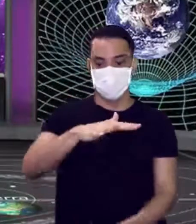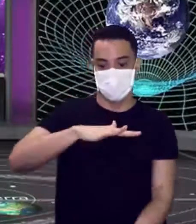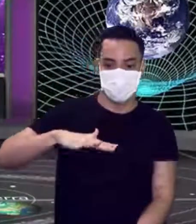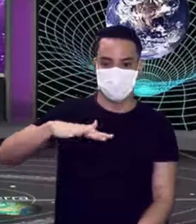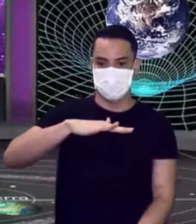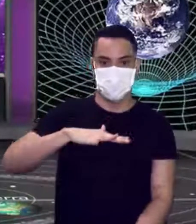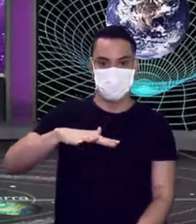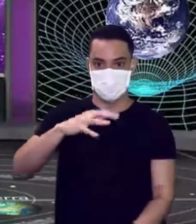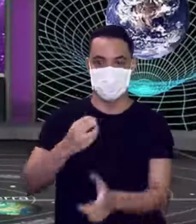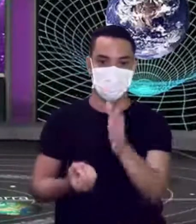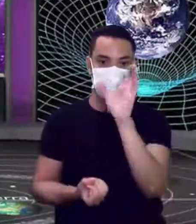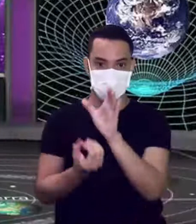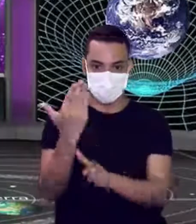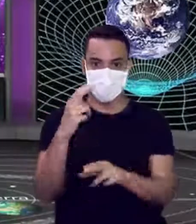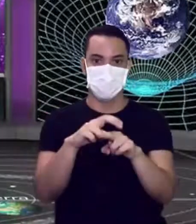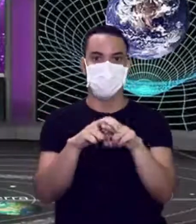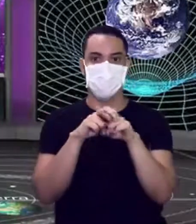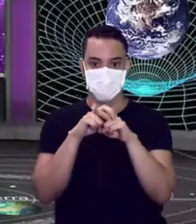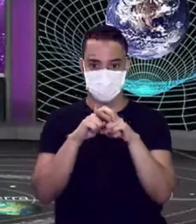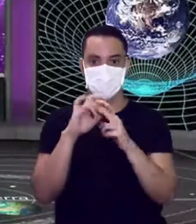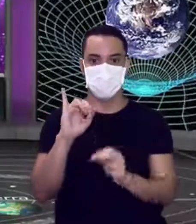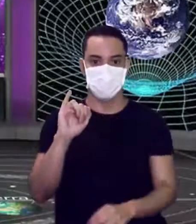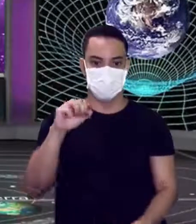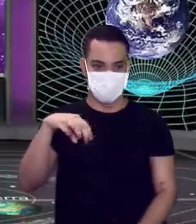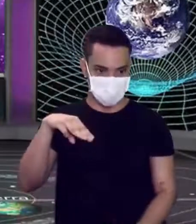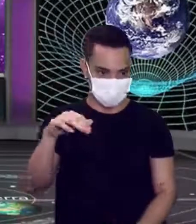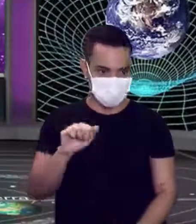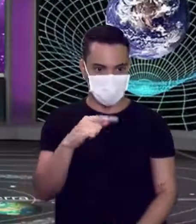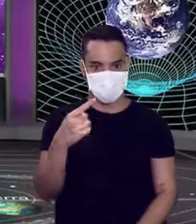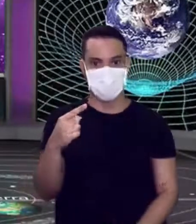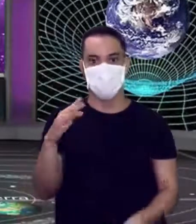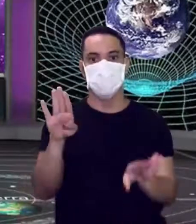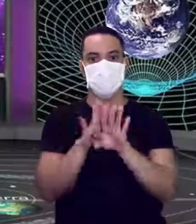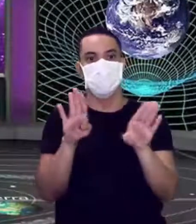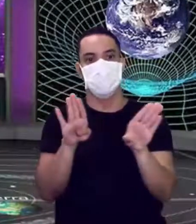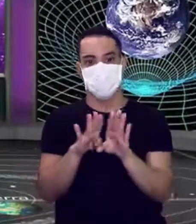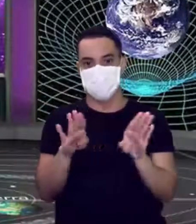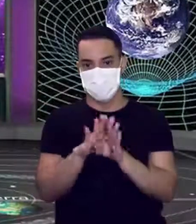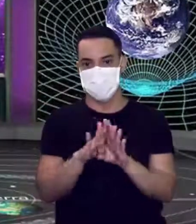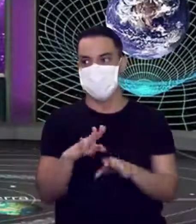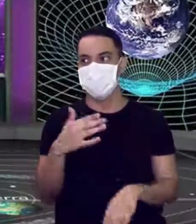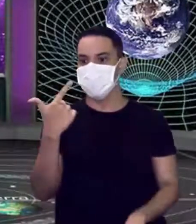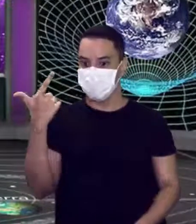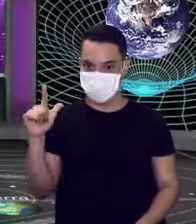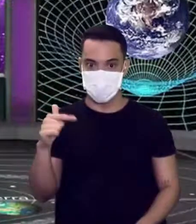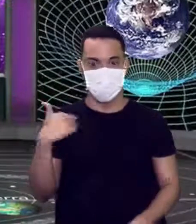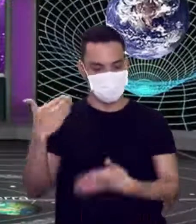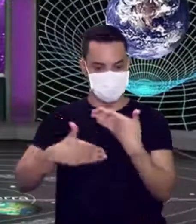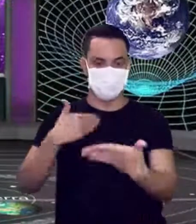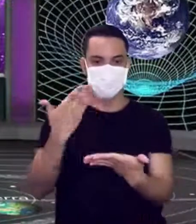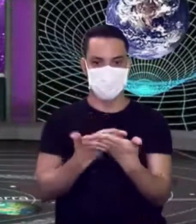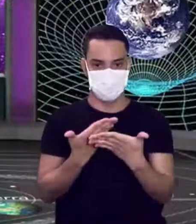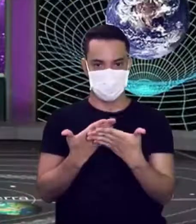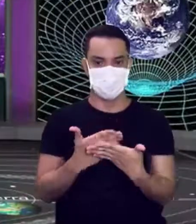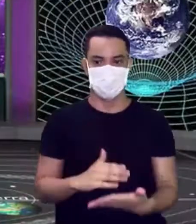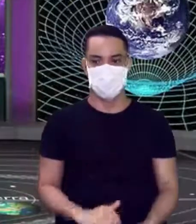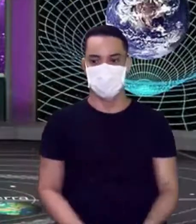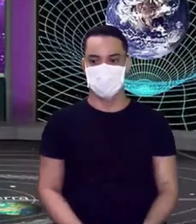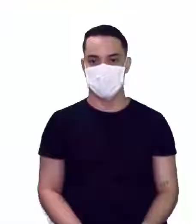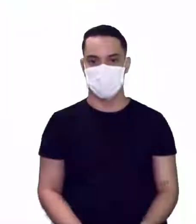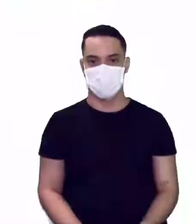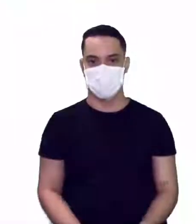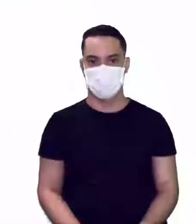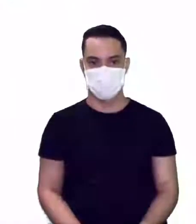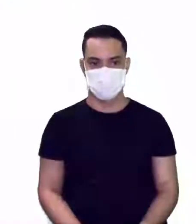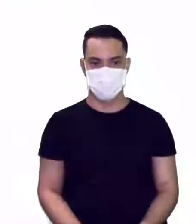que é criado tanto por esse ímã quanto por essa carga, ok? Isso nós vamos estudar lá para frente, tá bom? Vamos continuar